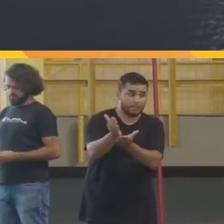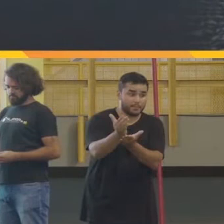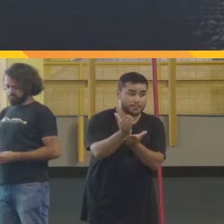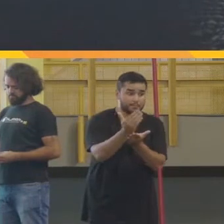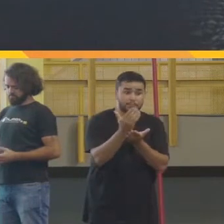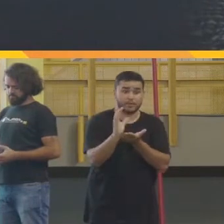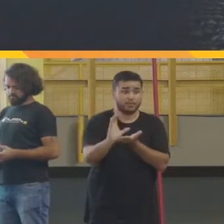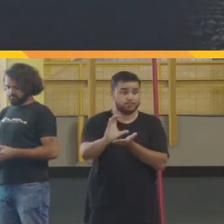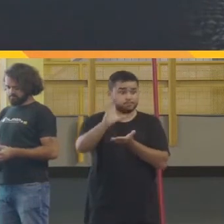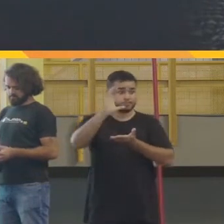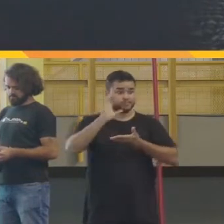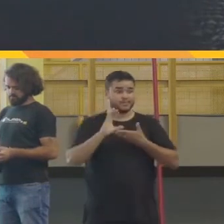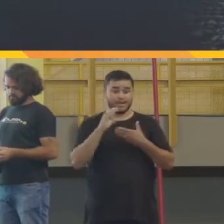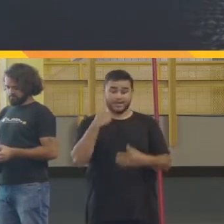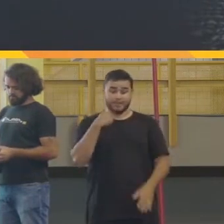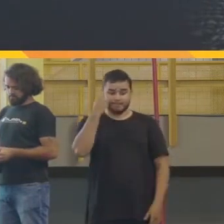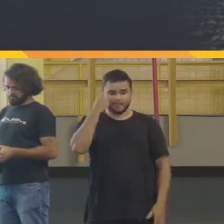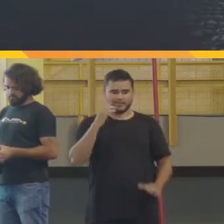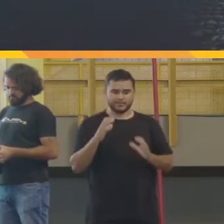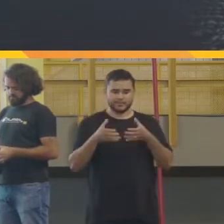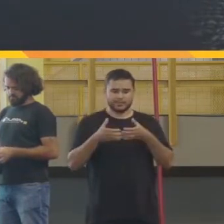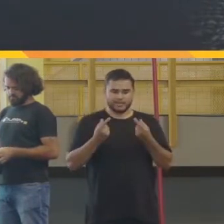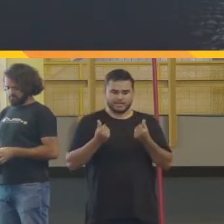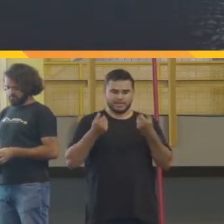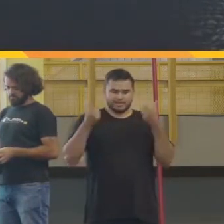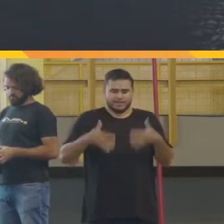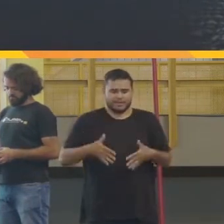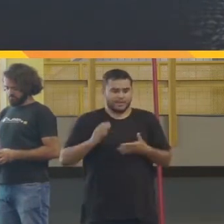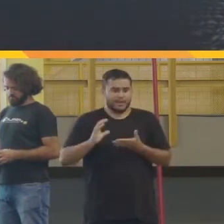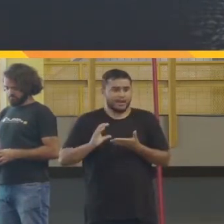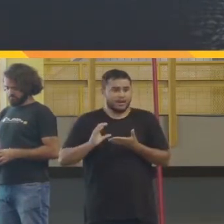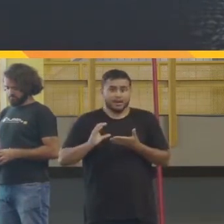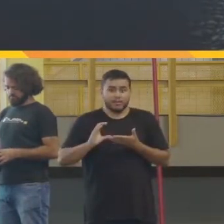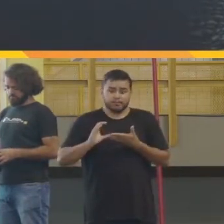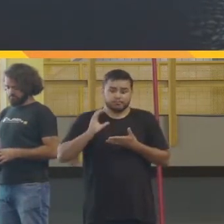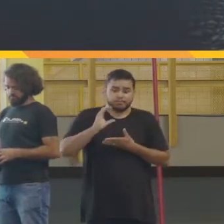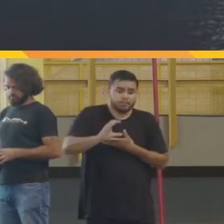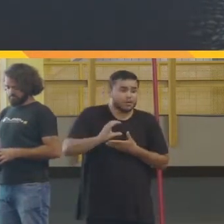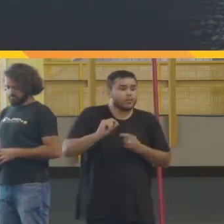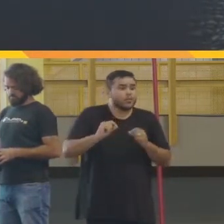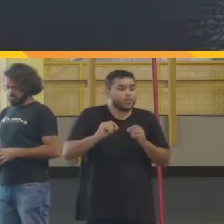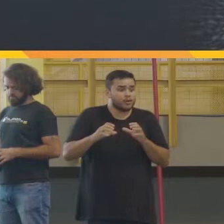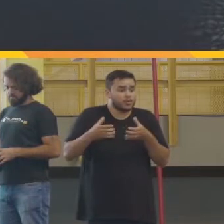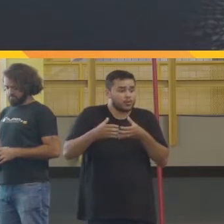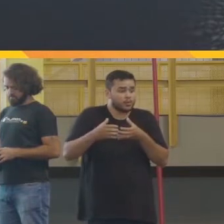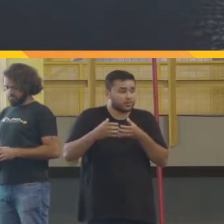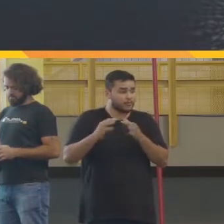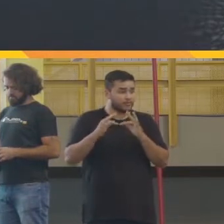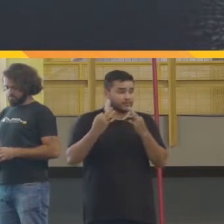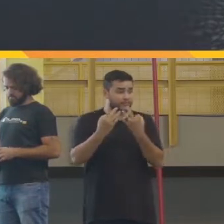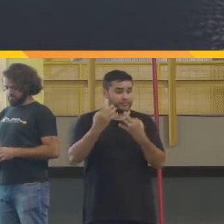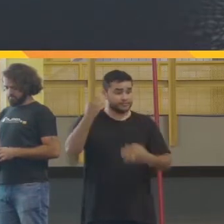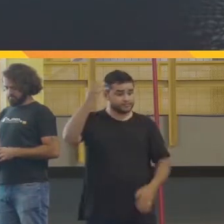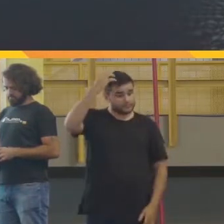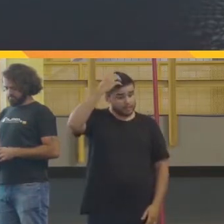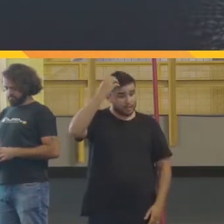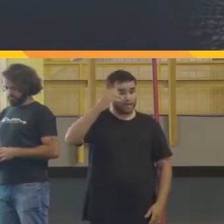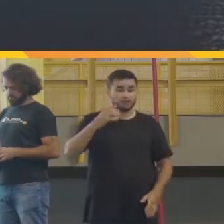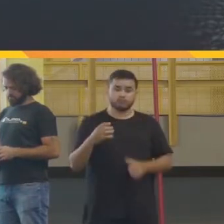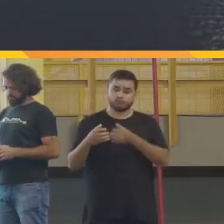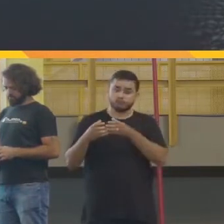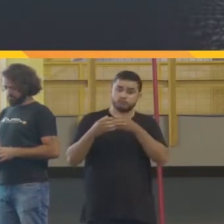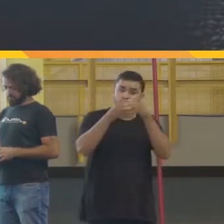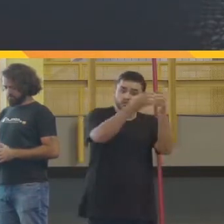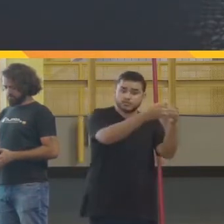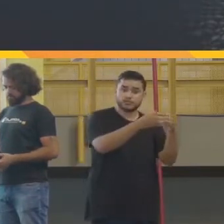carga tributária, tu acha que a galera gostou? Portanto, vai eclodir uma revolução